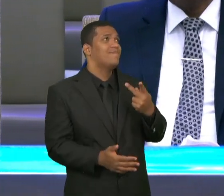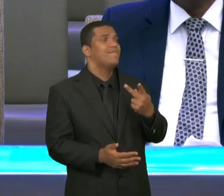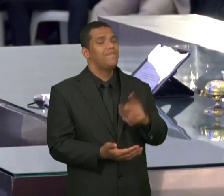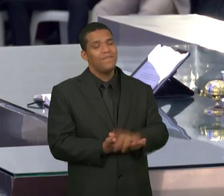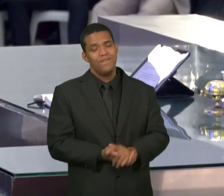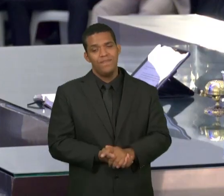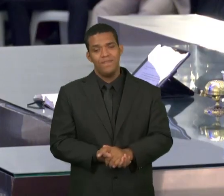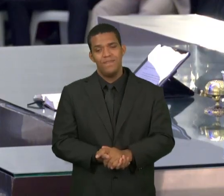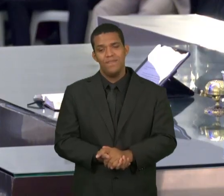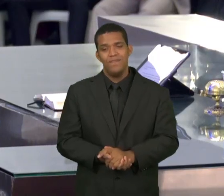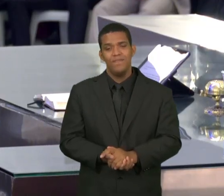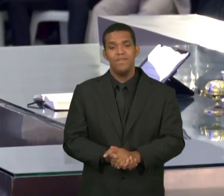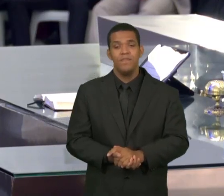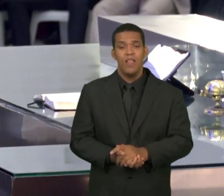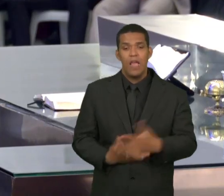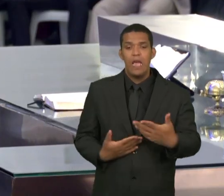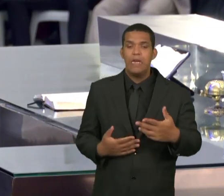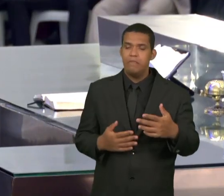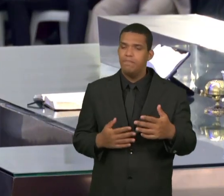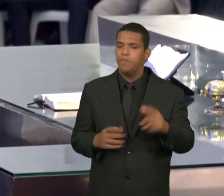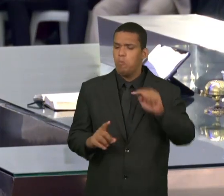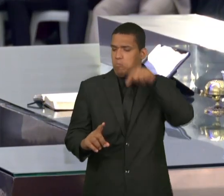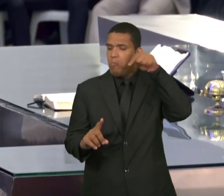Deus ainda tem algo.